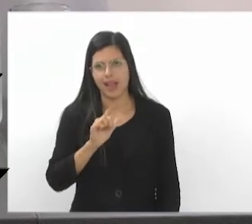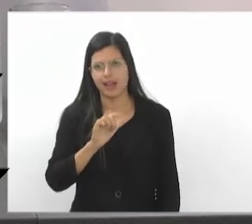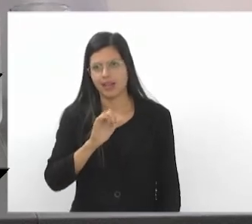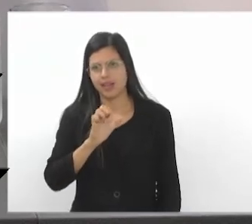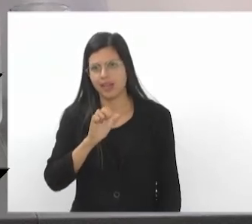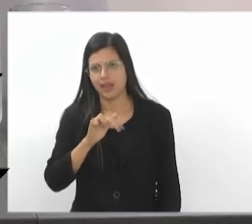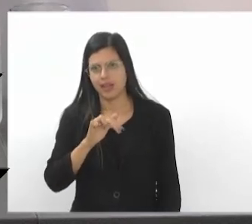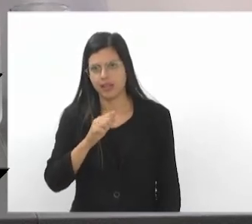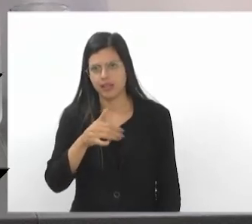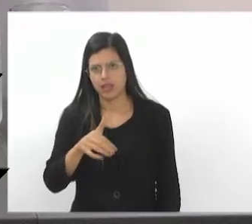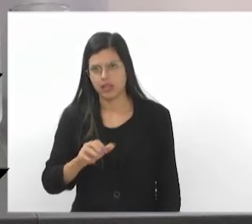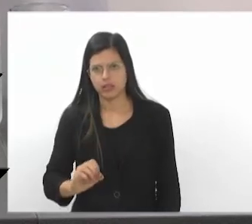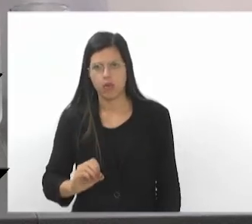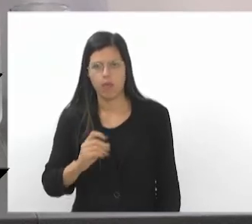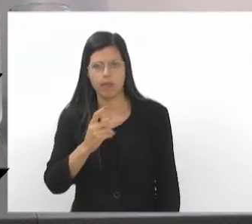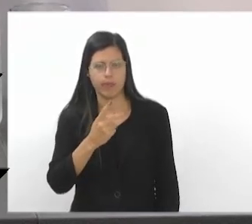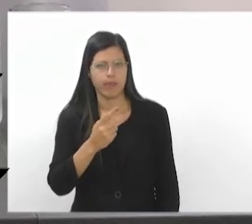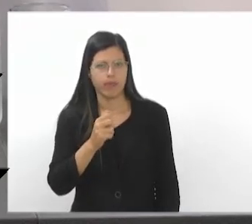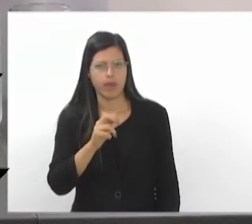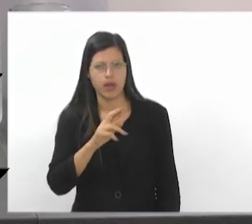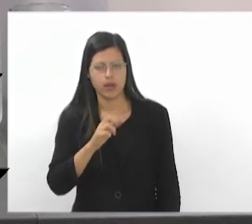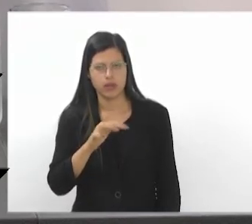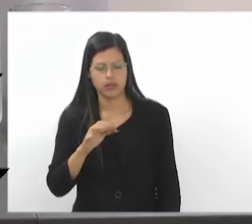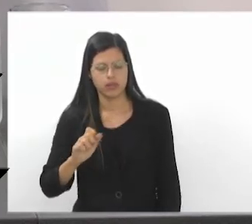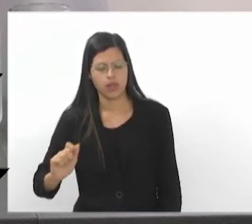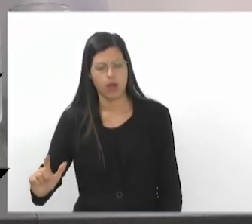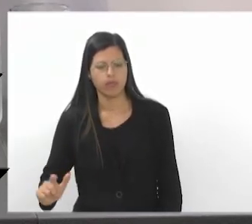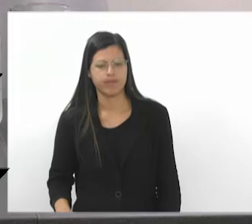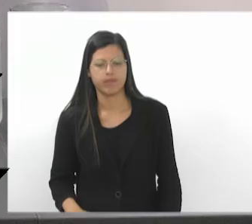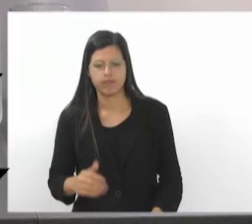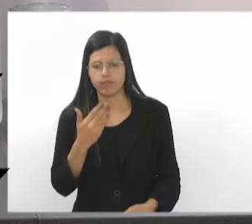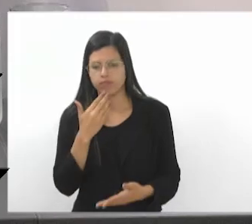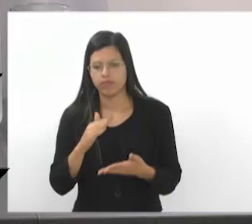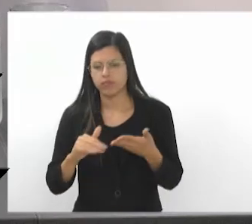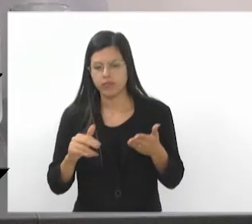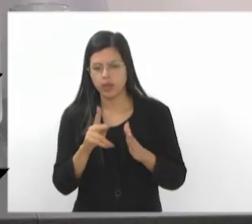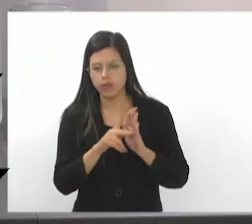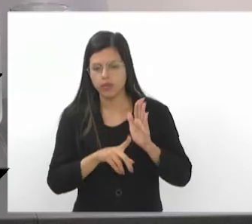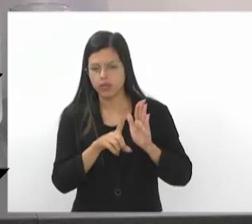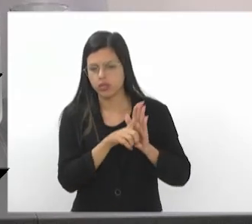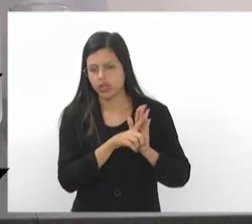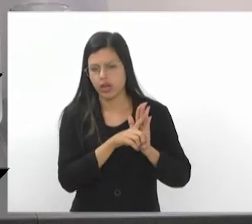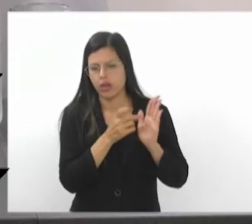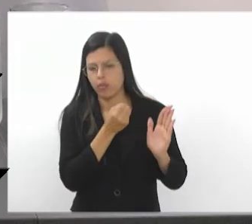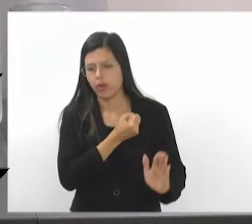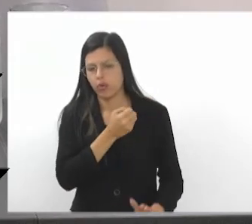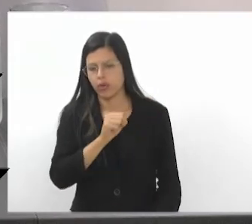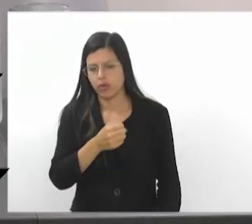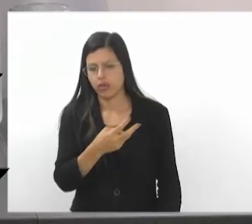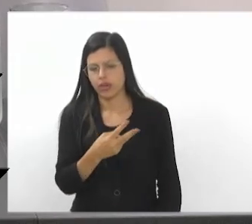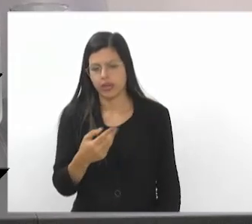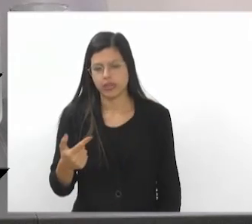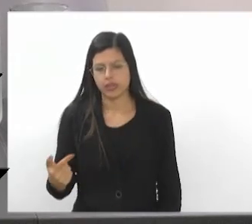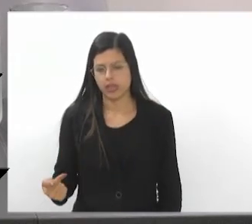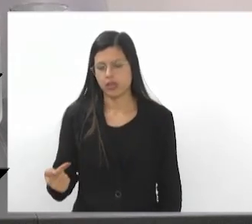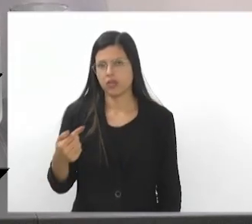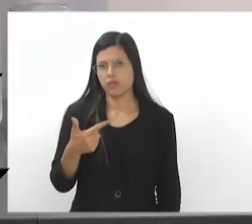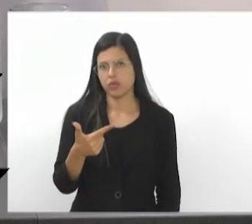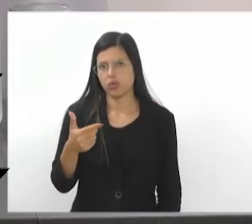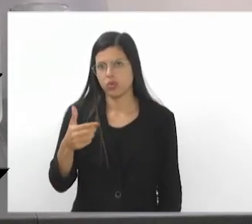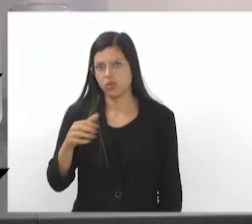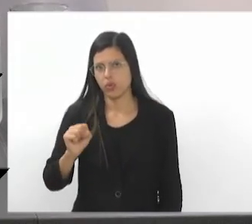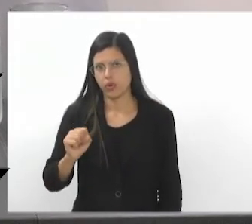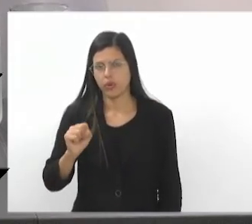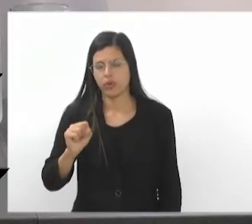para retirar de pauta. Item 8. Projeto de lei 3728 de 24, de autoria do